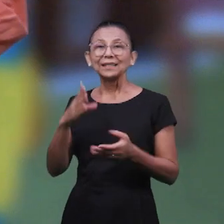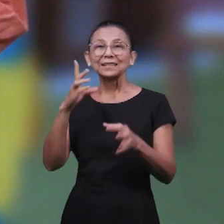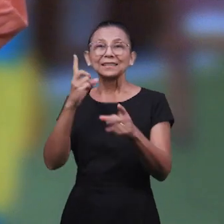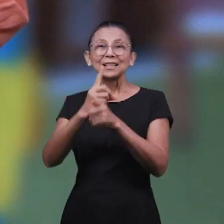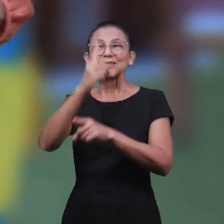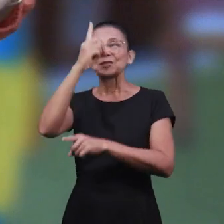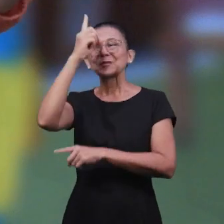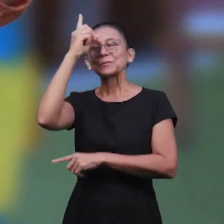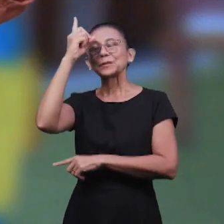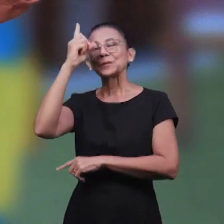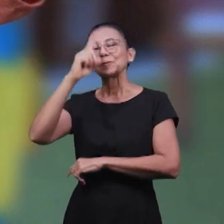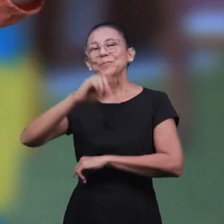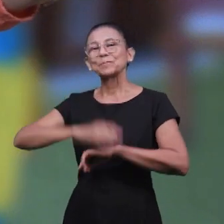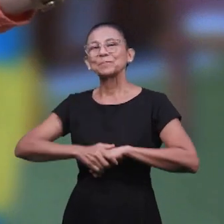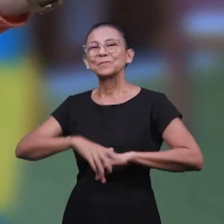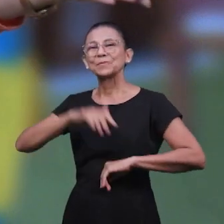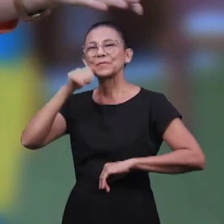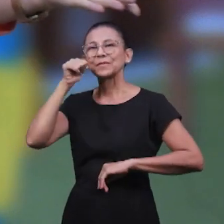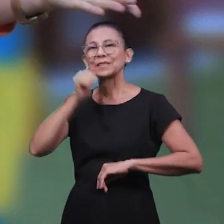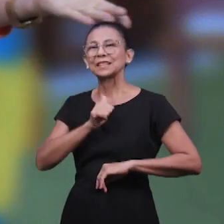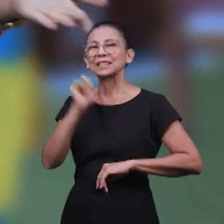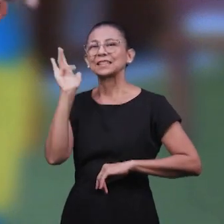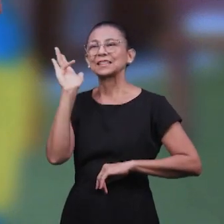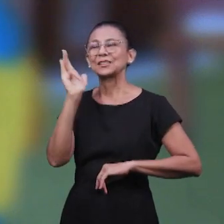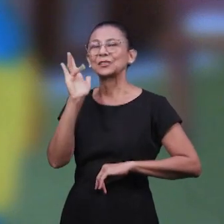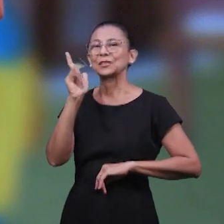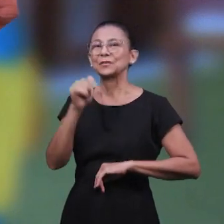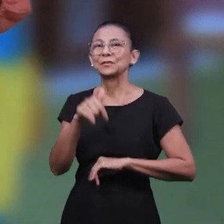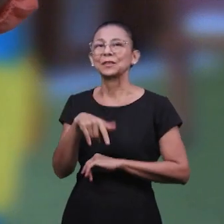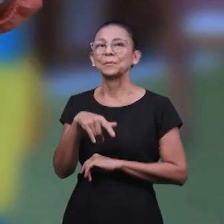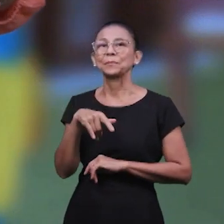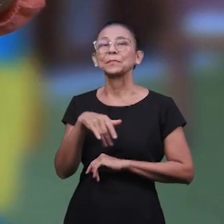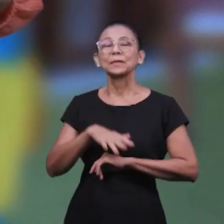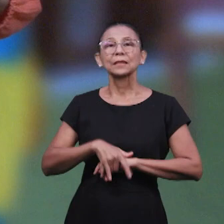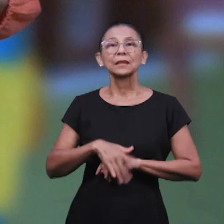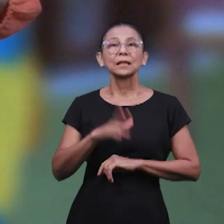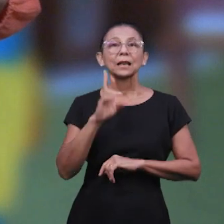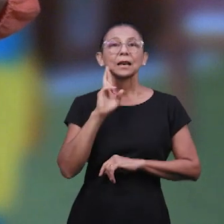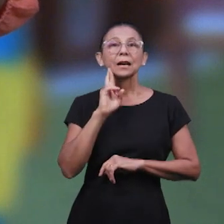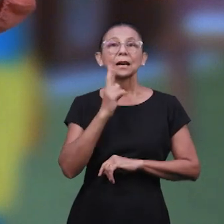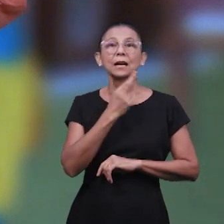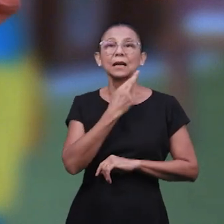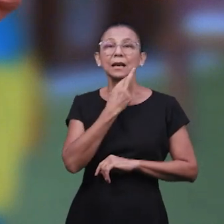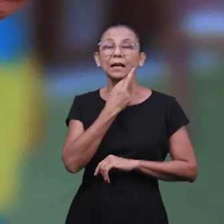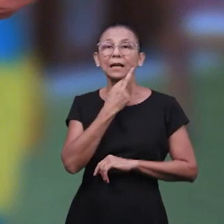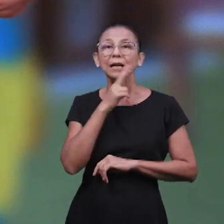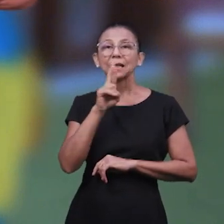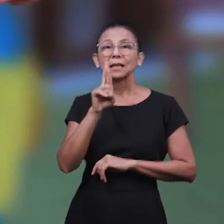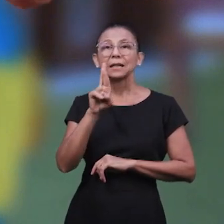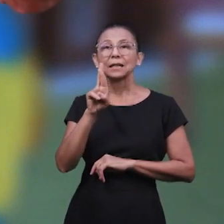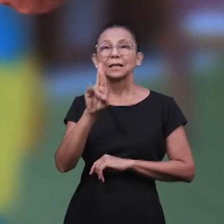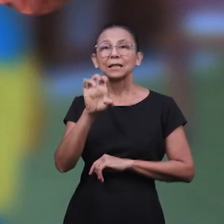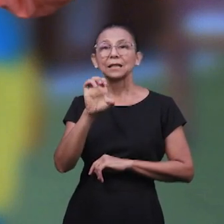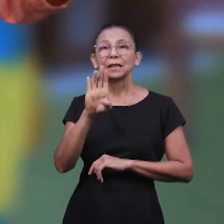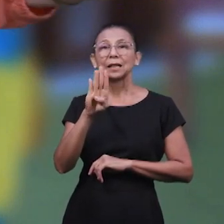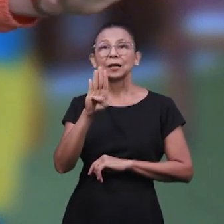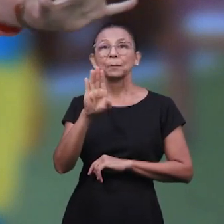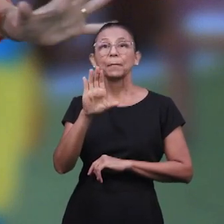deu. E aí Rebeca o levou para conhecer a sua família. Eles